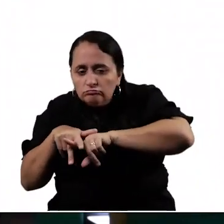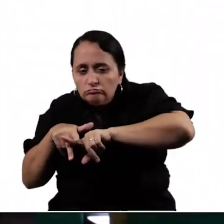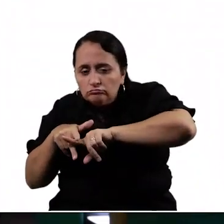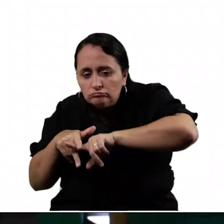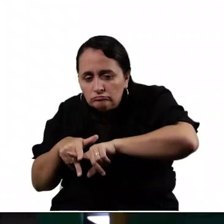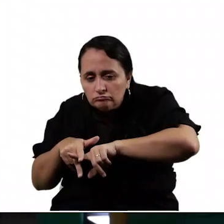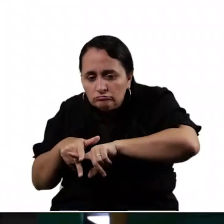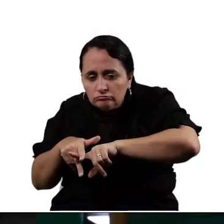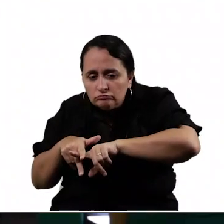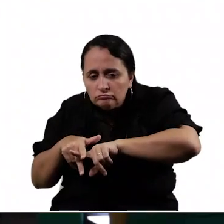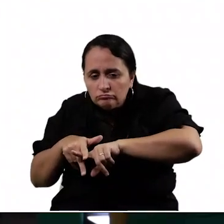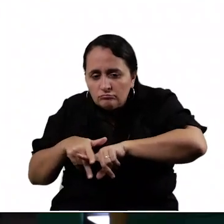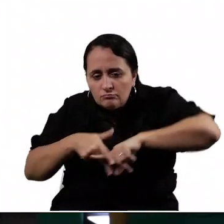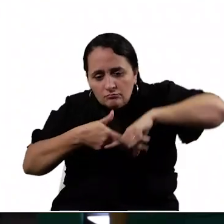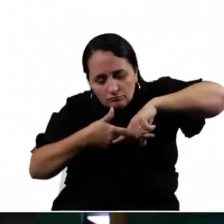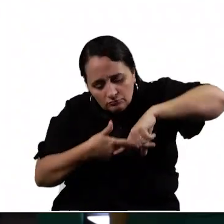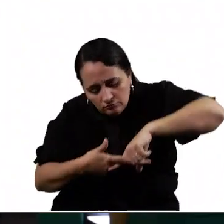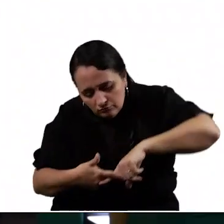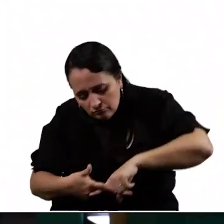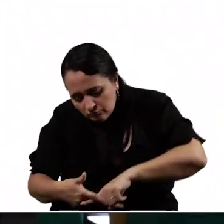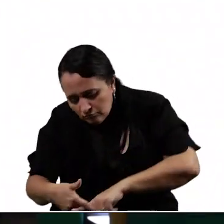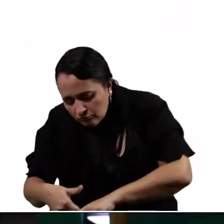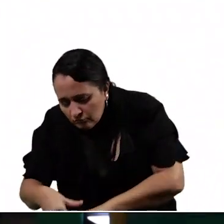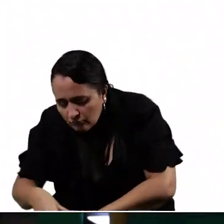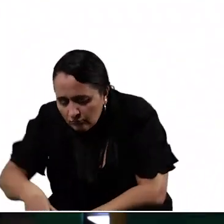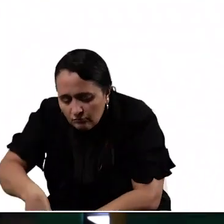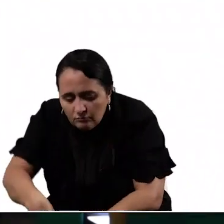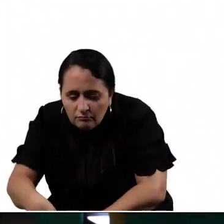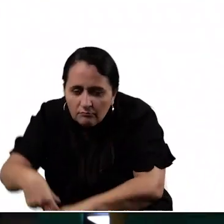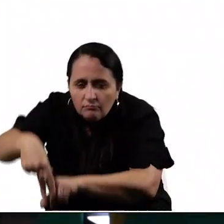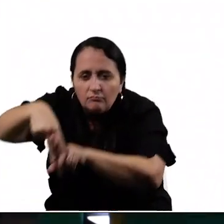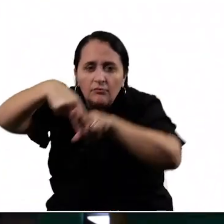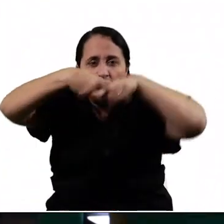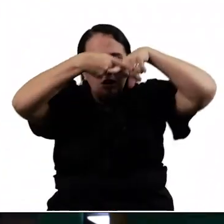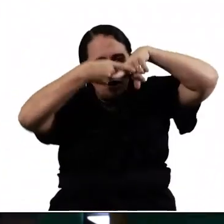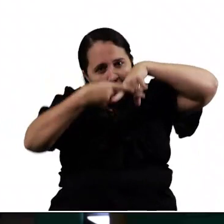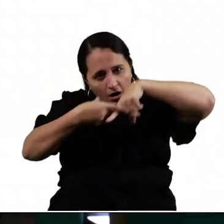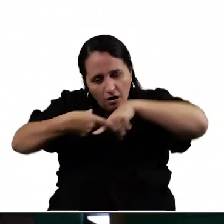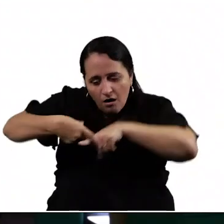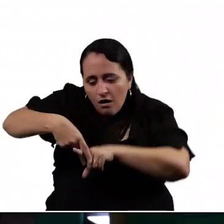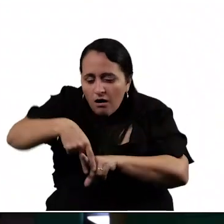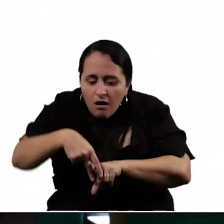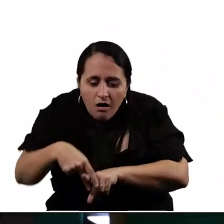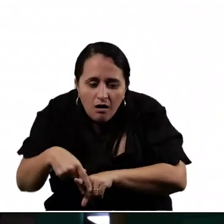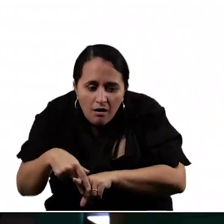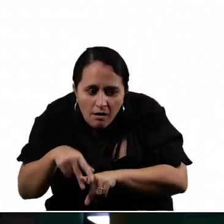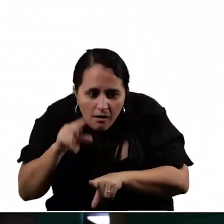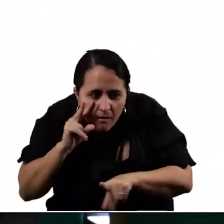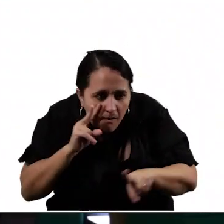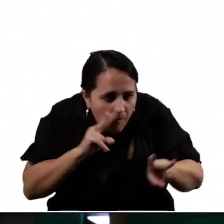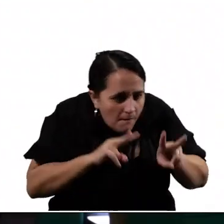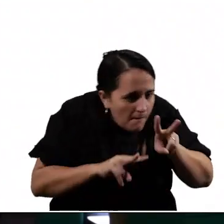corpo baixou para ver se conseguia ver de perto aquela festa Mas como ele não era